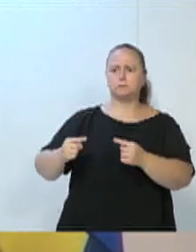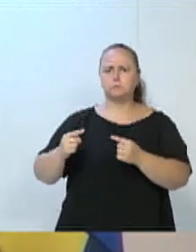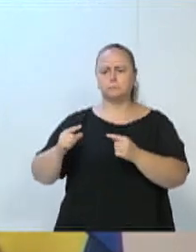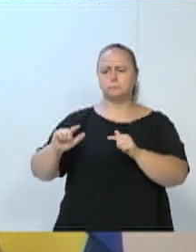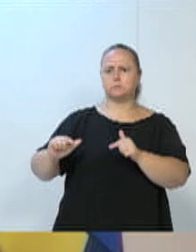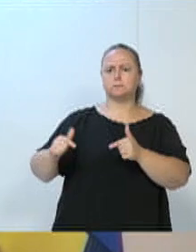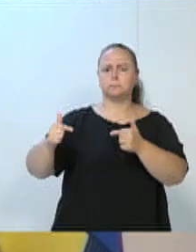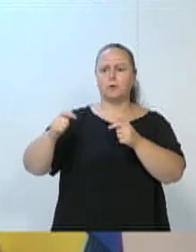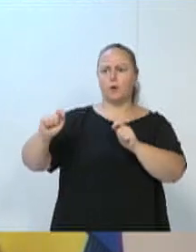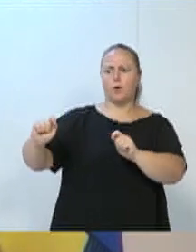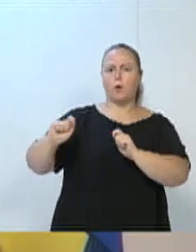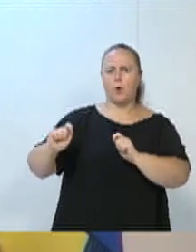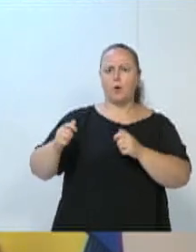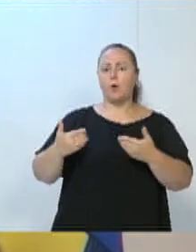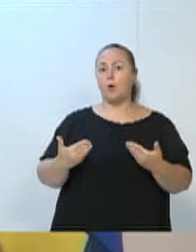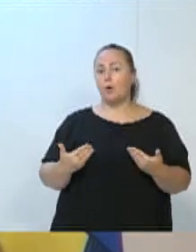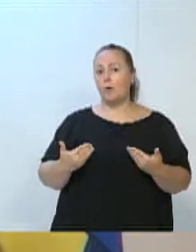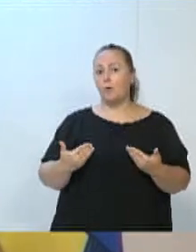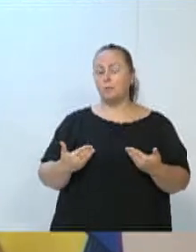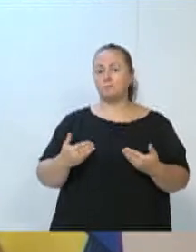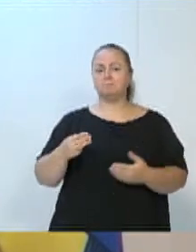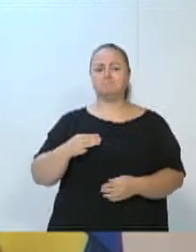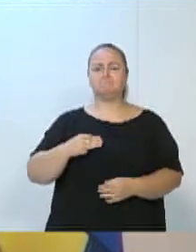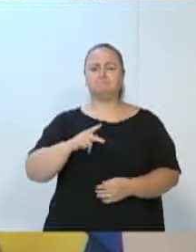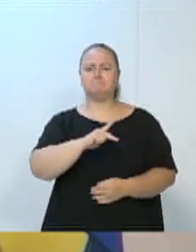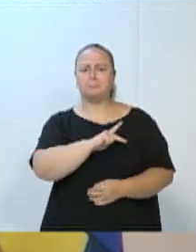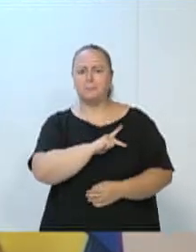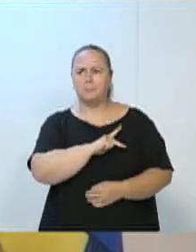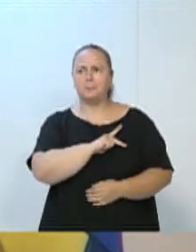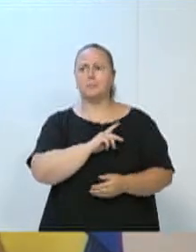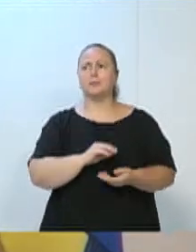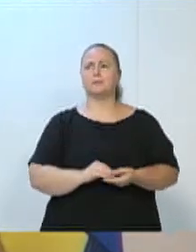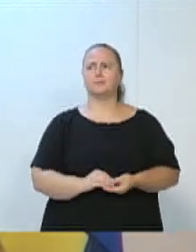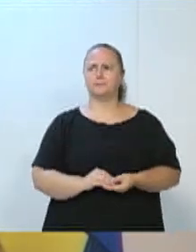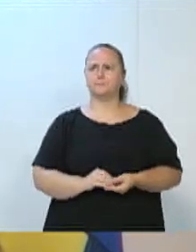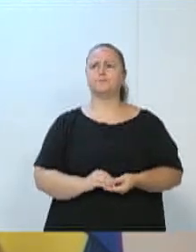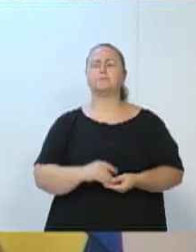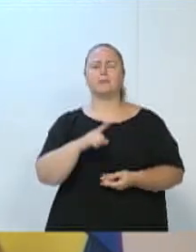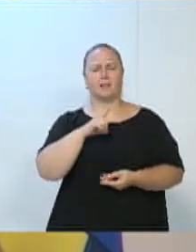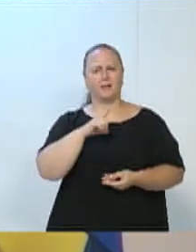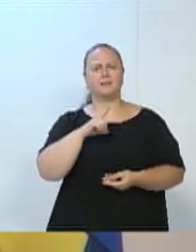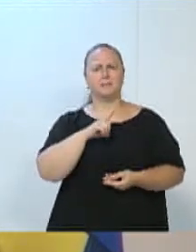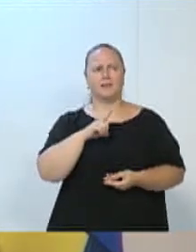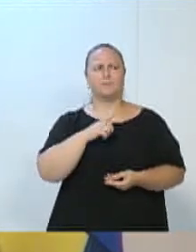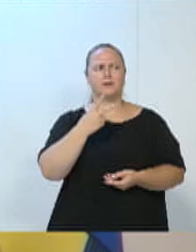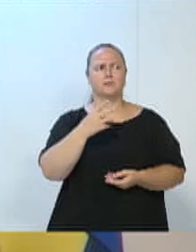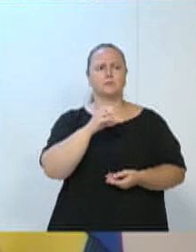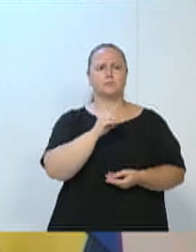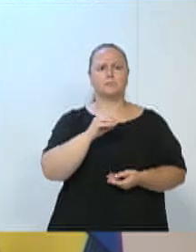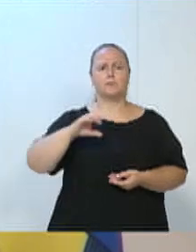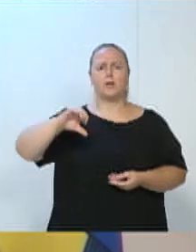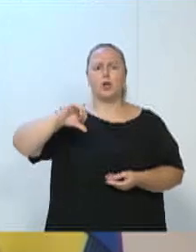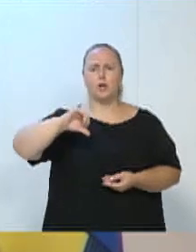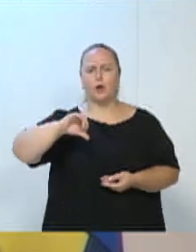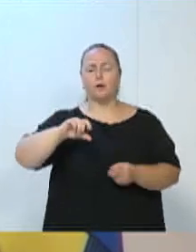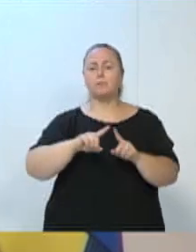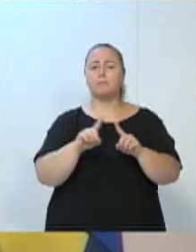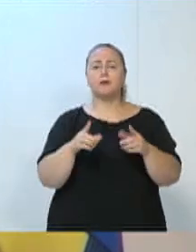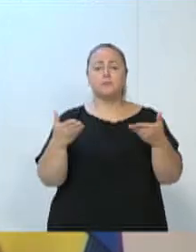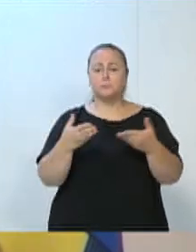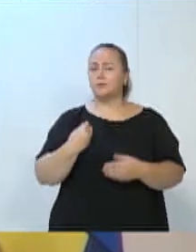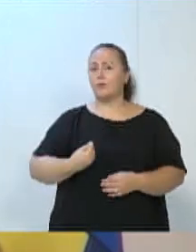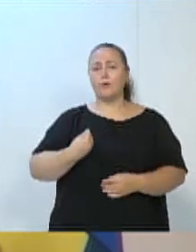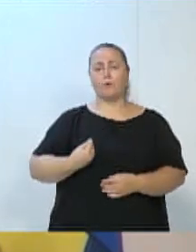aconteceram contra mim minissérie público isso tem uma ação em 2002 1009 Então hoje estou aqui